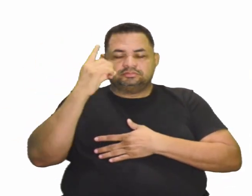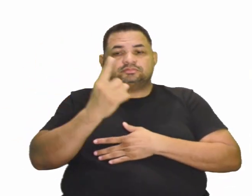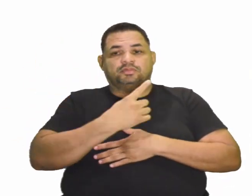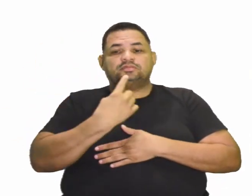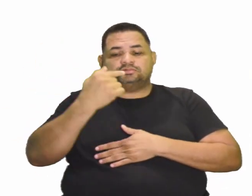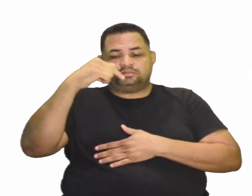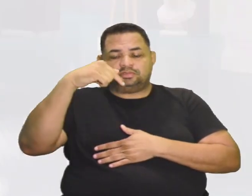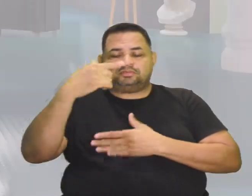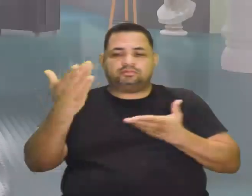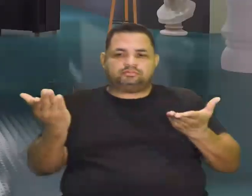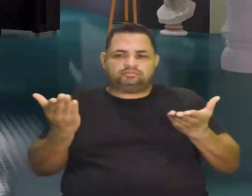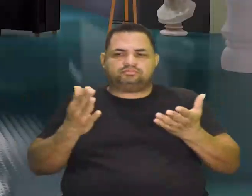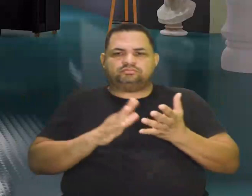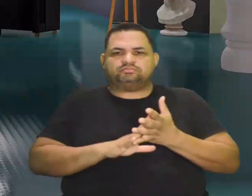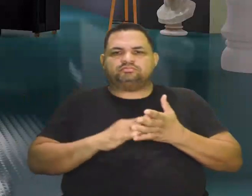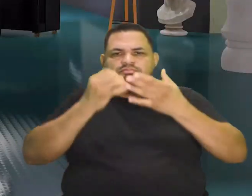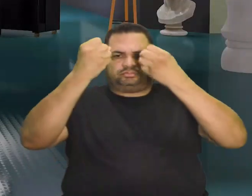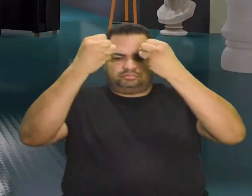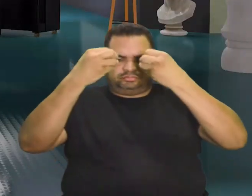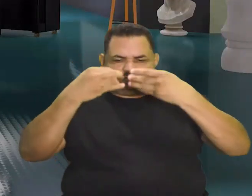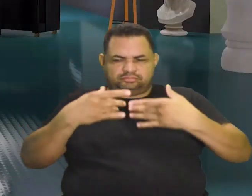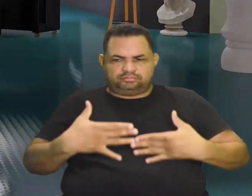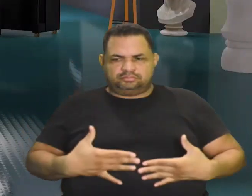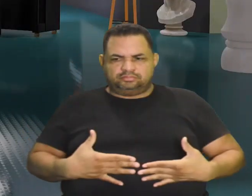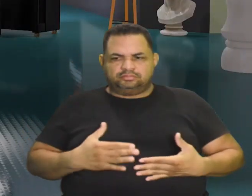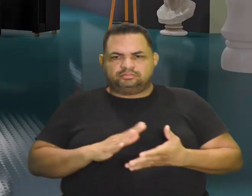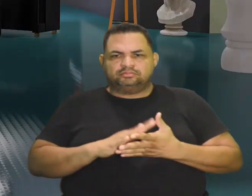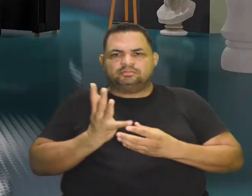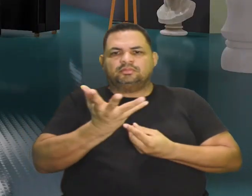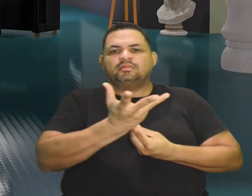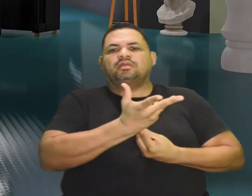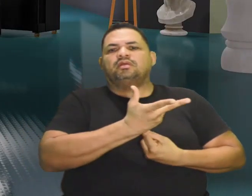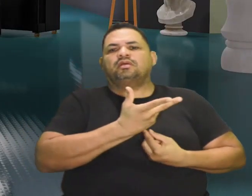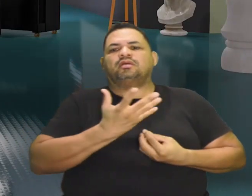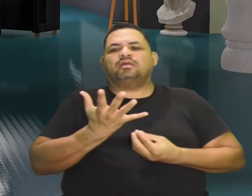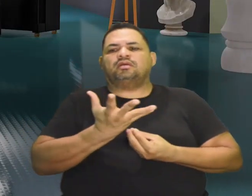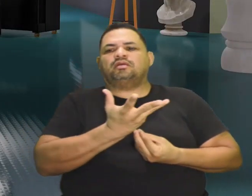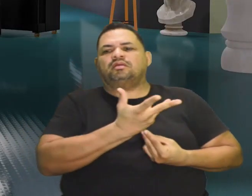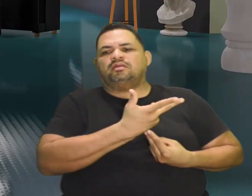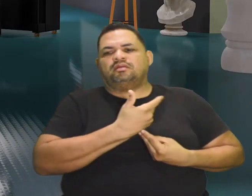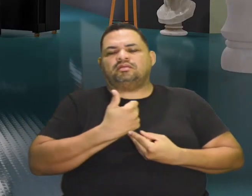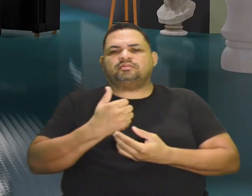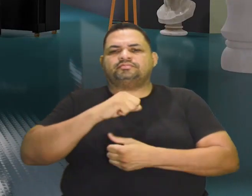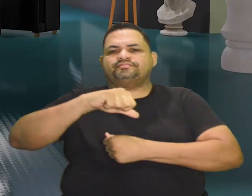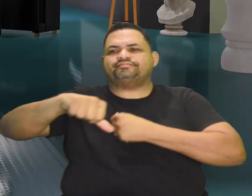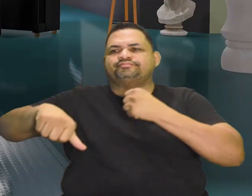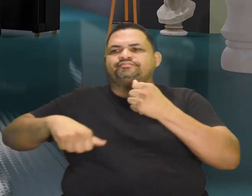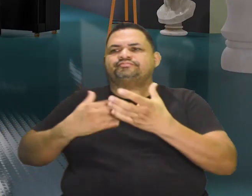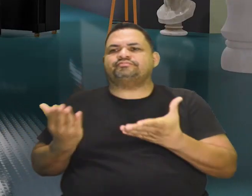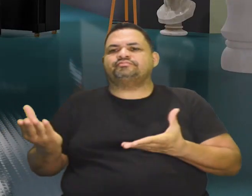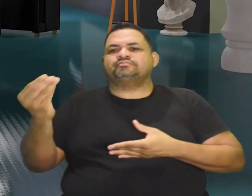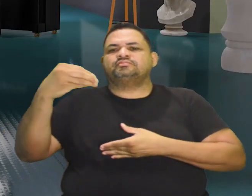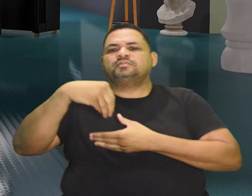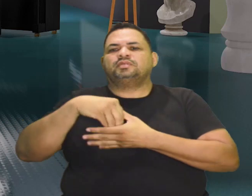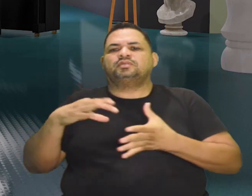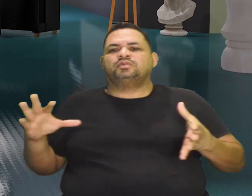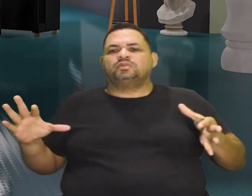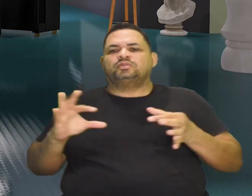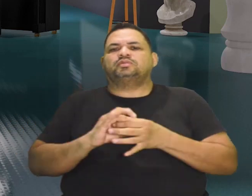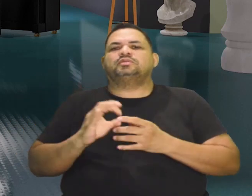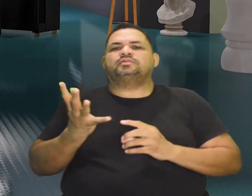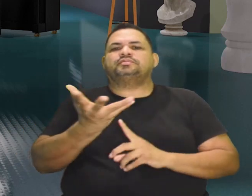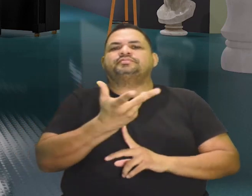aqui no que se refere à arte, né? As mudanças no contexto da arte.